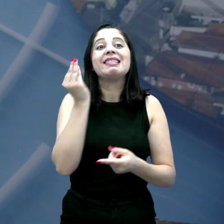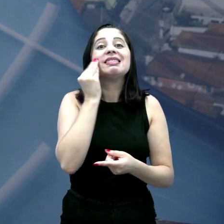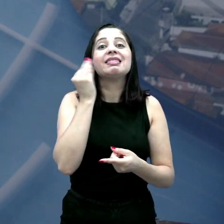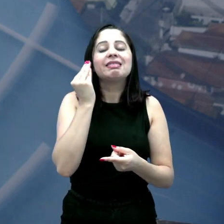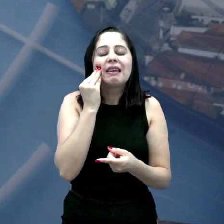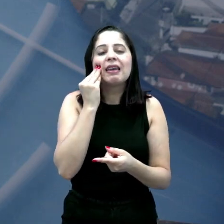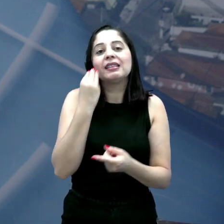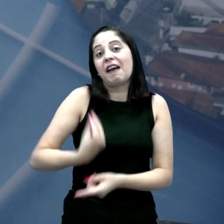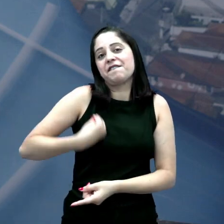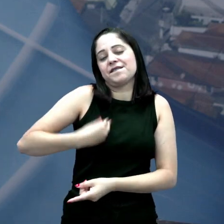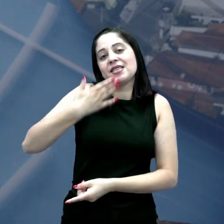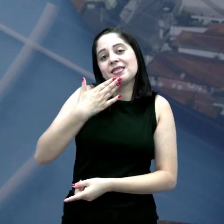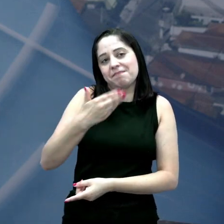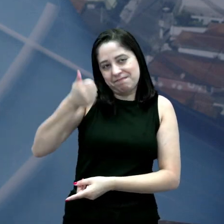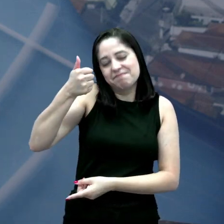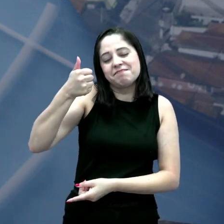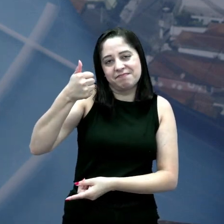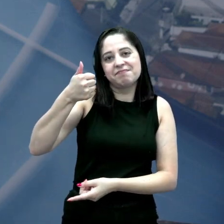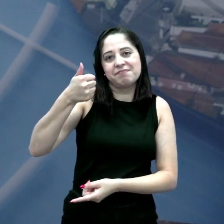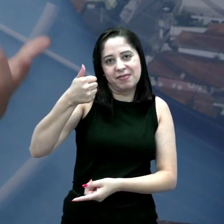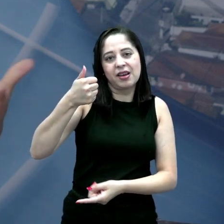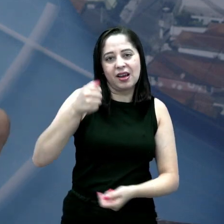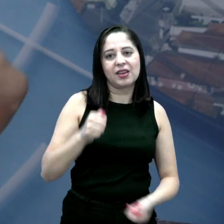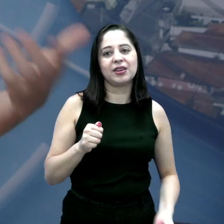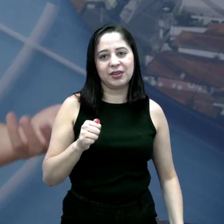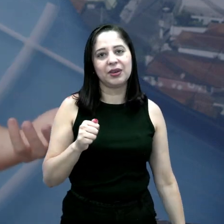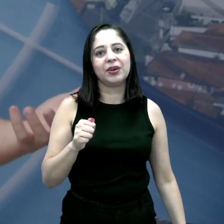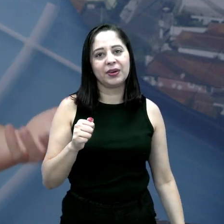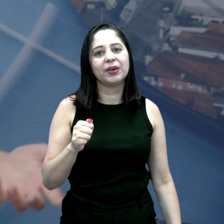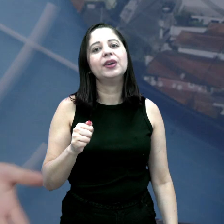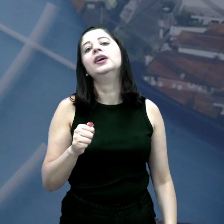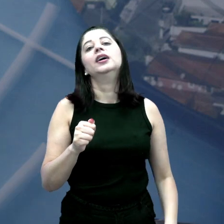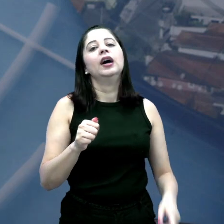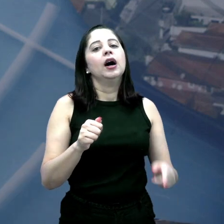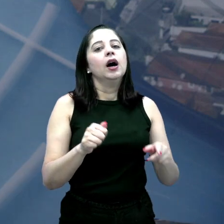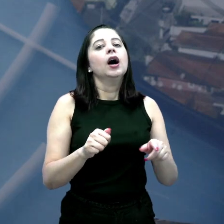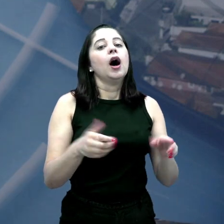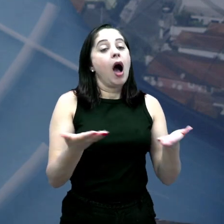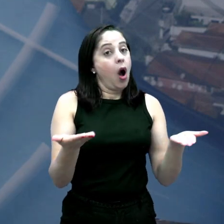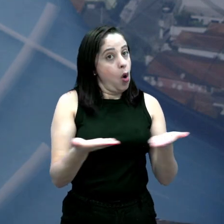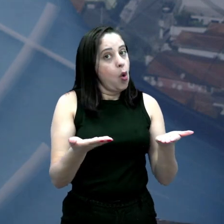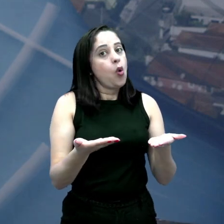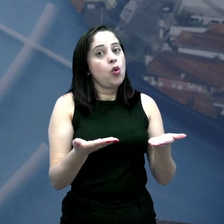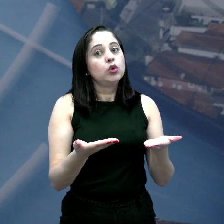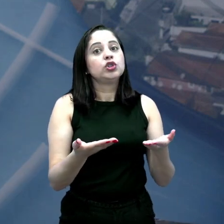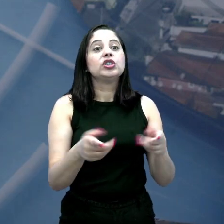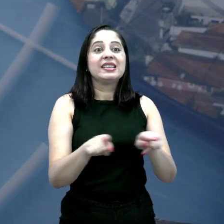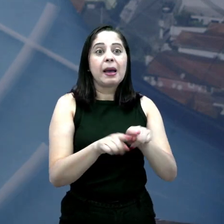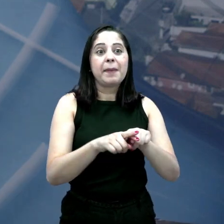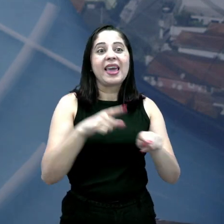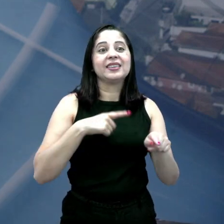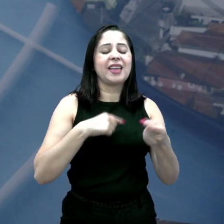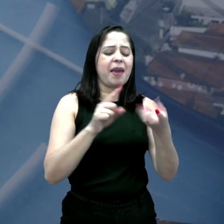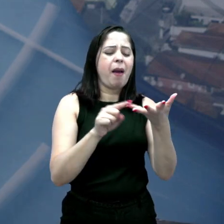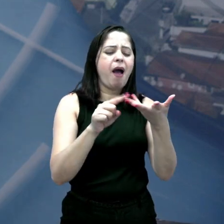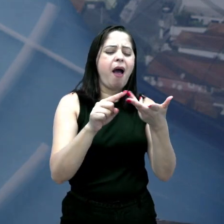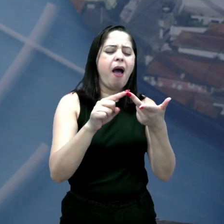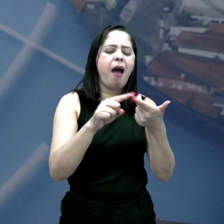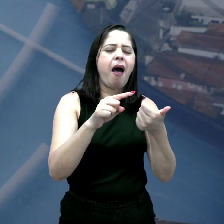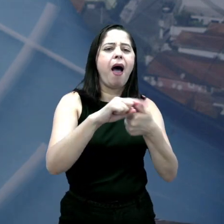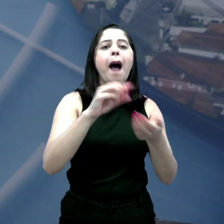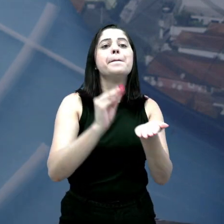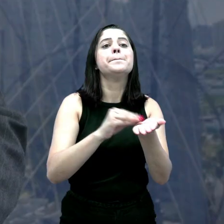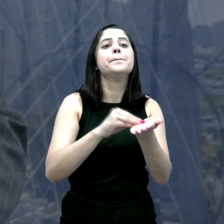trabalho, mas vem mudando ao longo dos anos também, né? Além desses motivos, hoje a gente vai acumulando outros motivos mais,